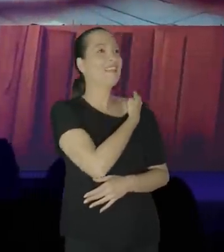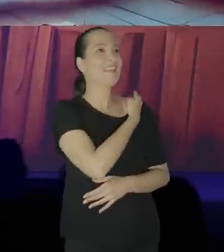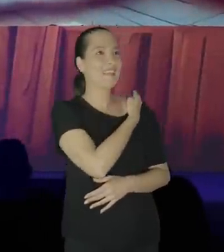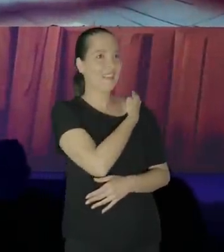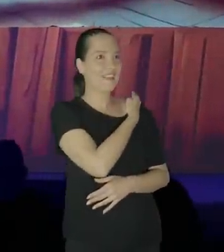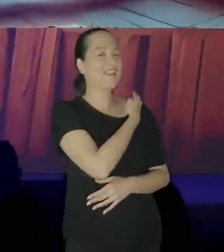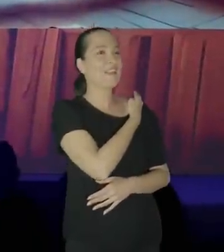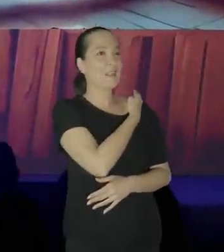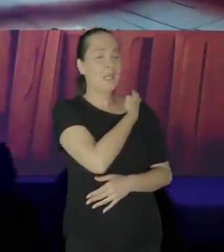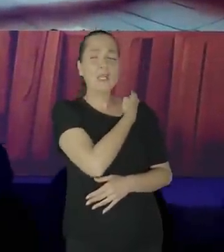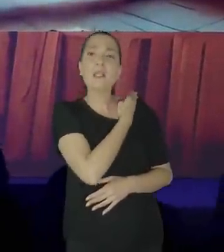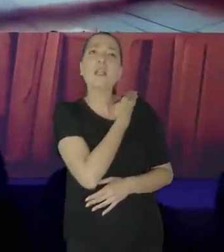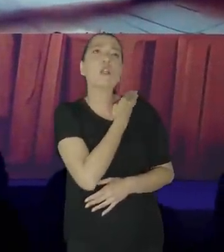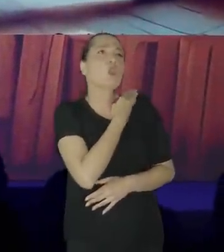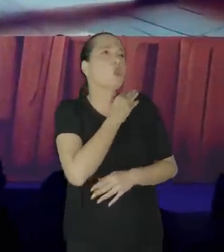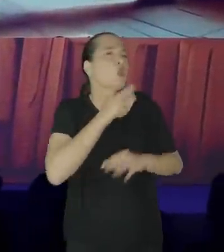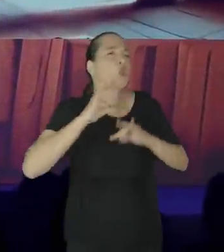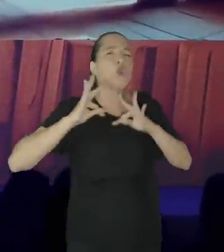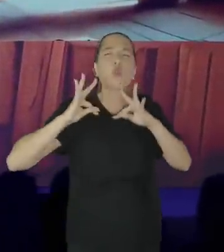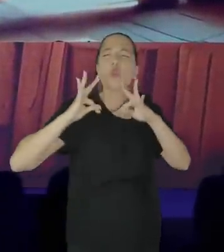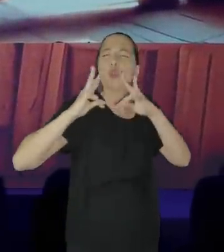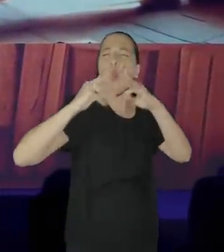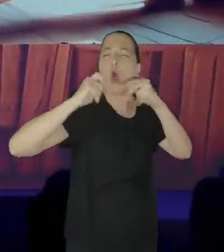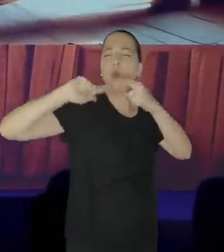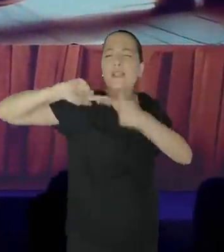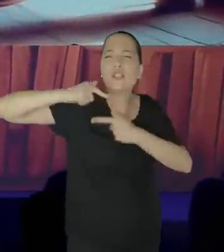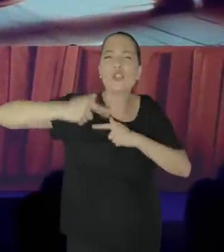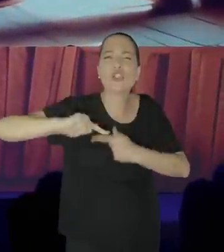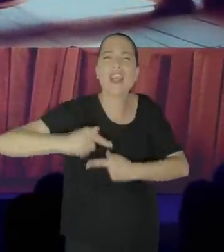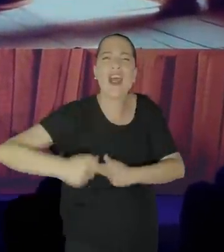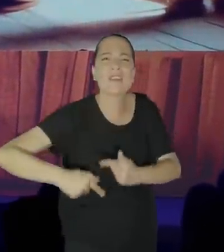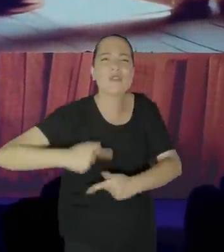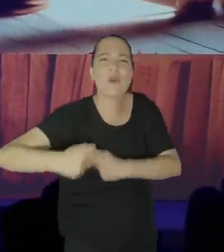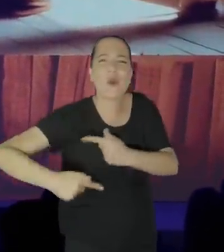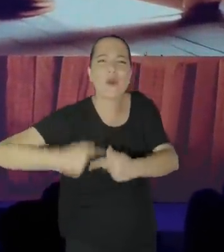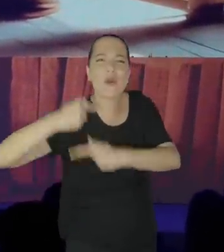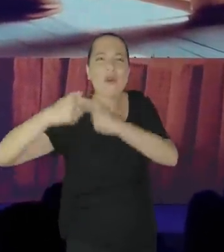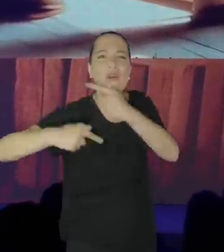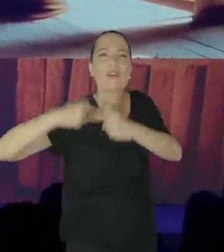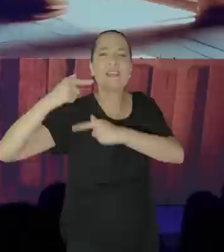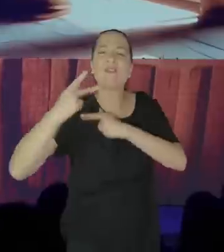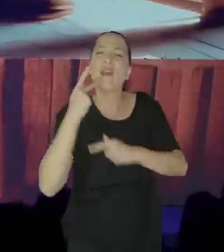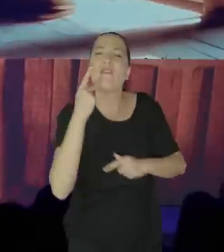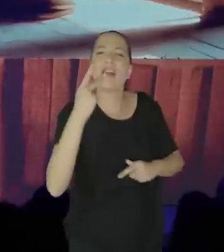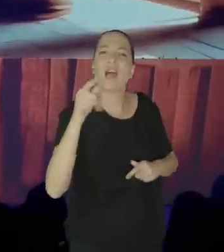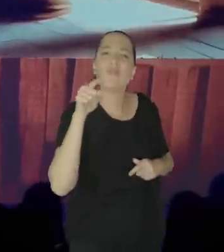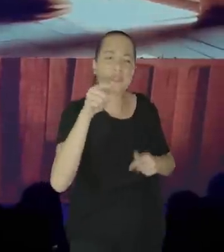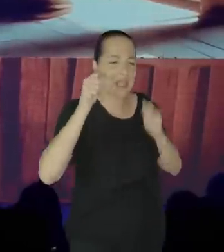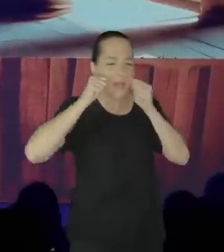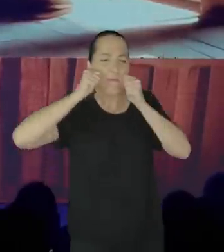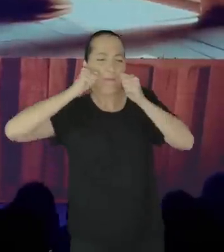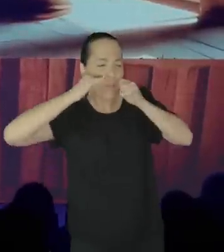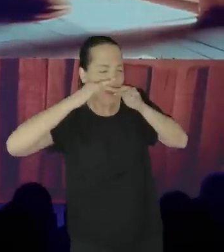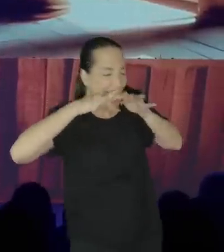Doravante, todas as gerações te chamarão de bem-aventurada.